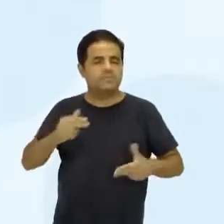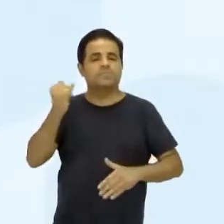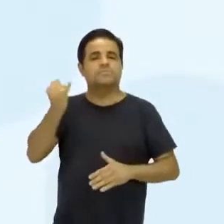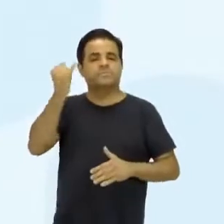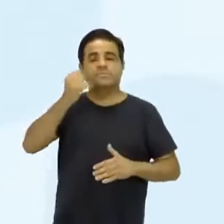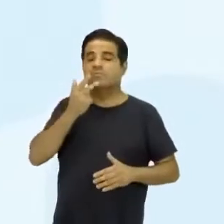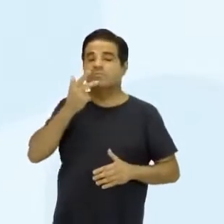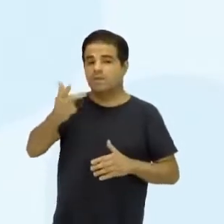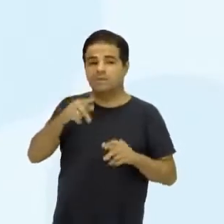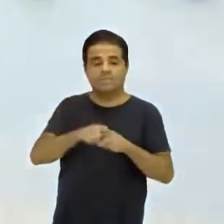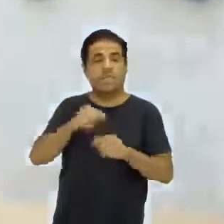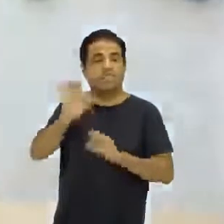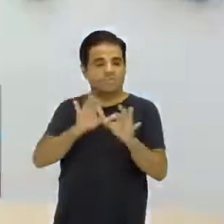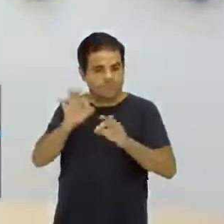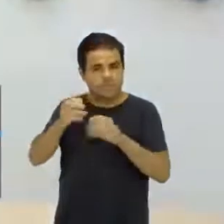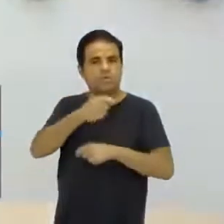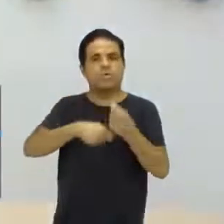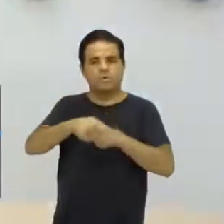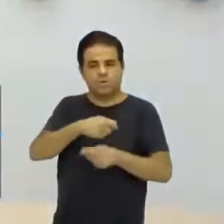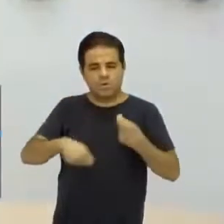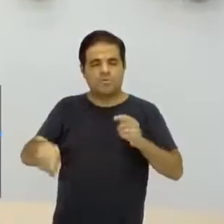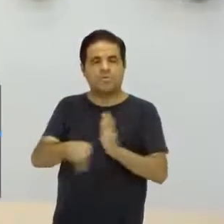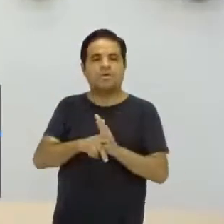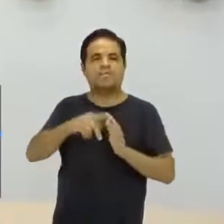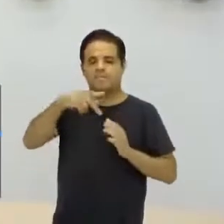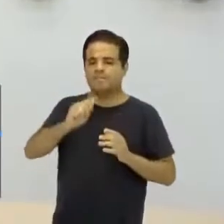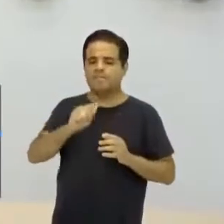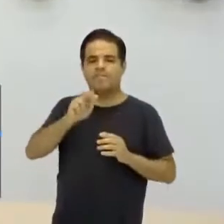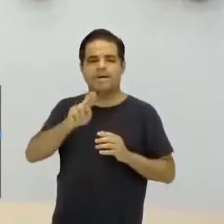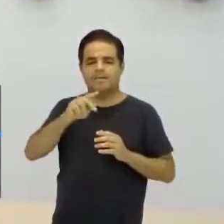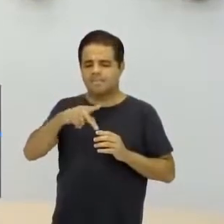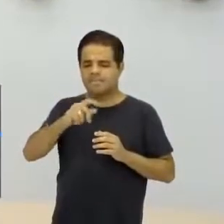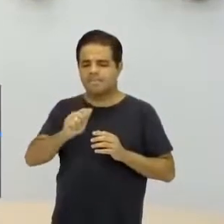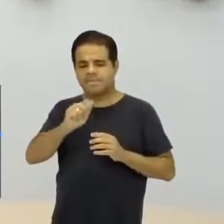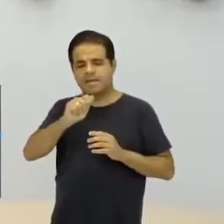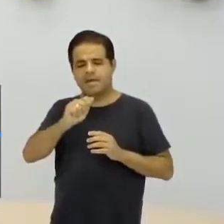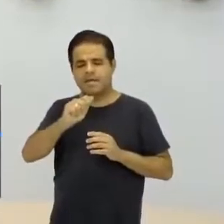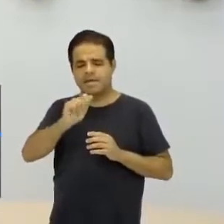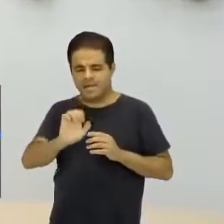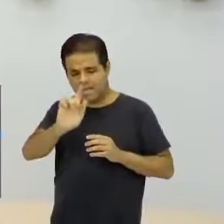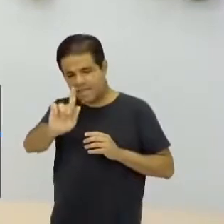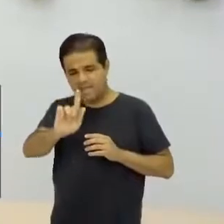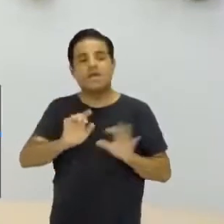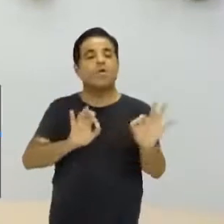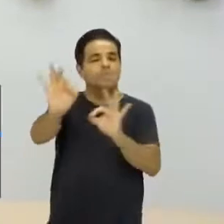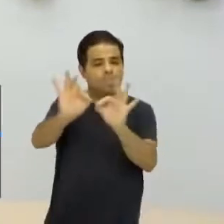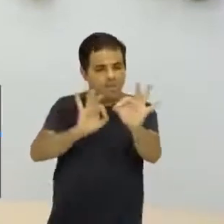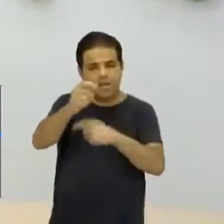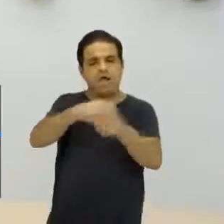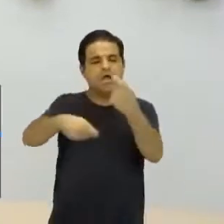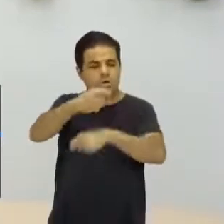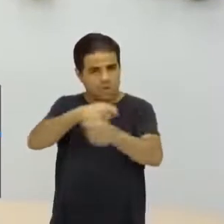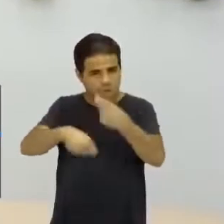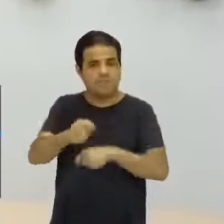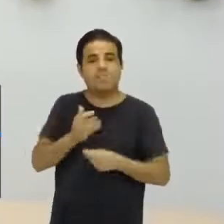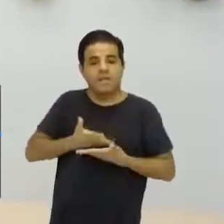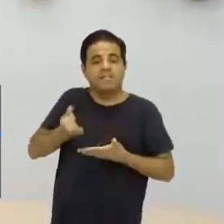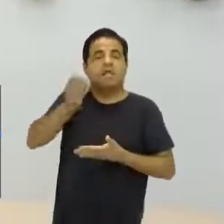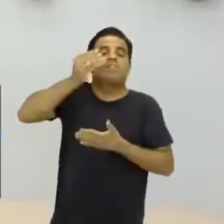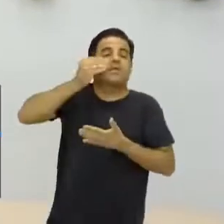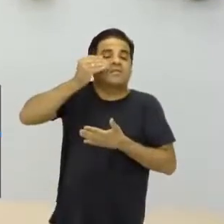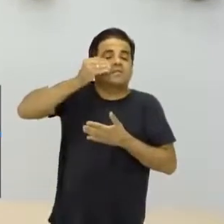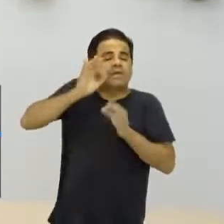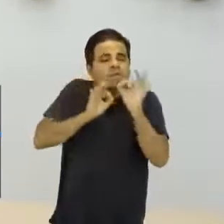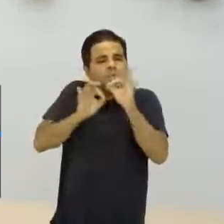importante de se dizer também é no plano econômico, né, que ele faz o PAEG, né, o PAEG é um plano econômico que ele está